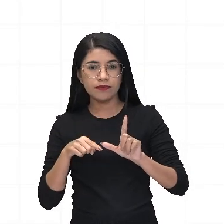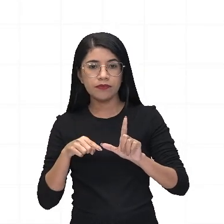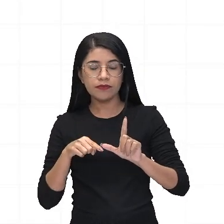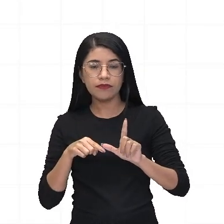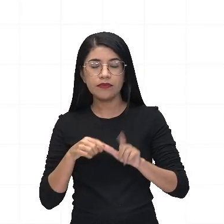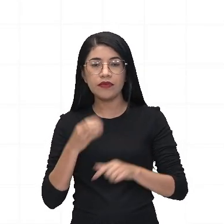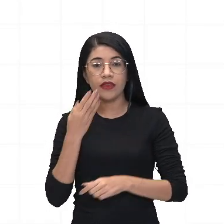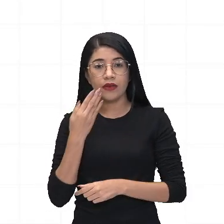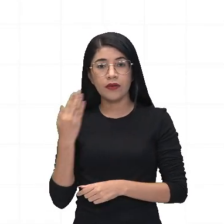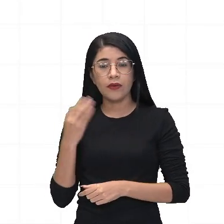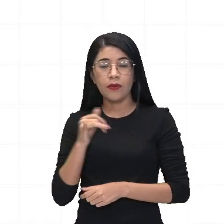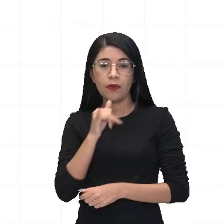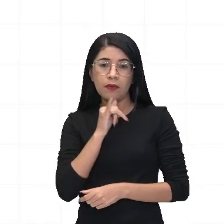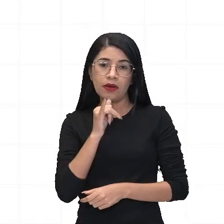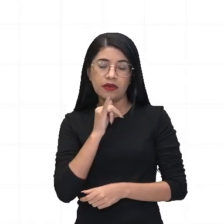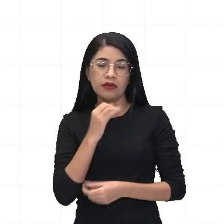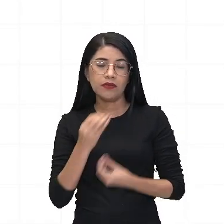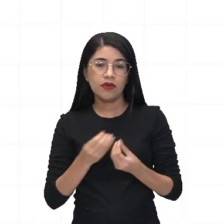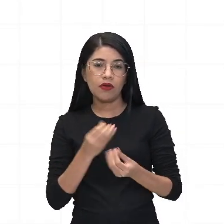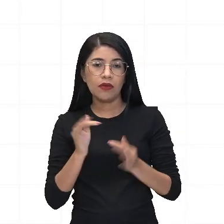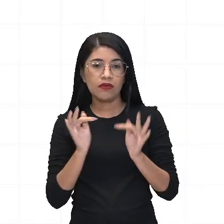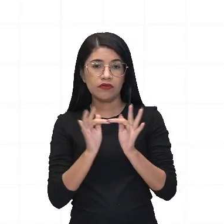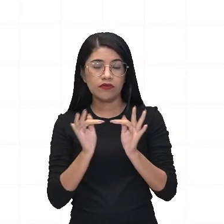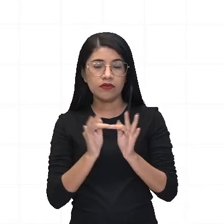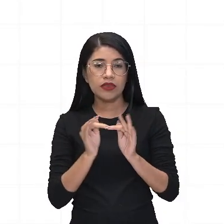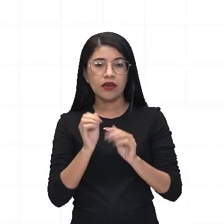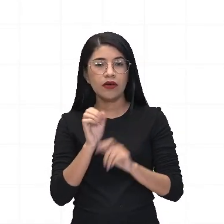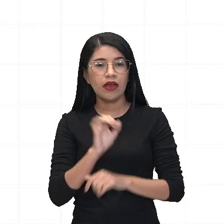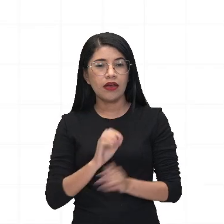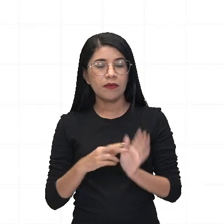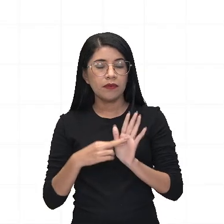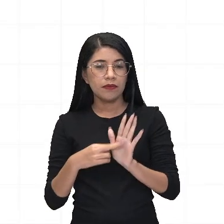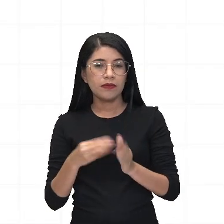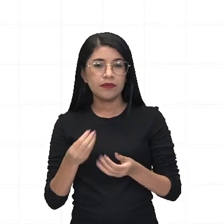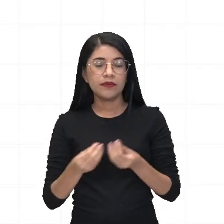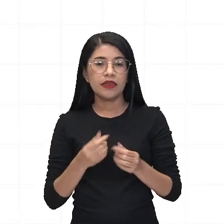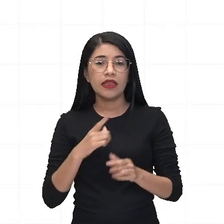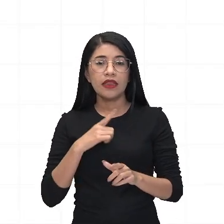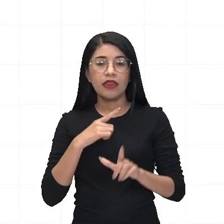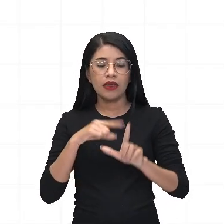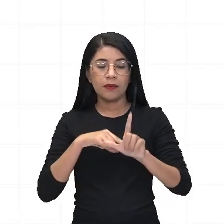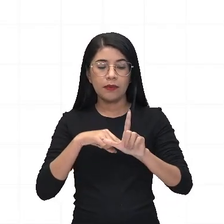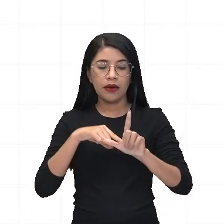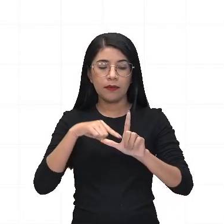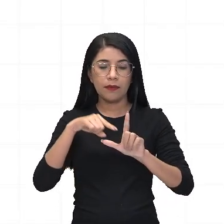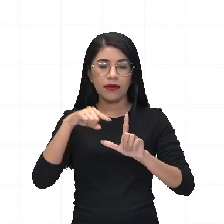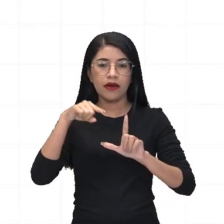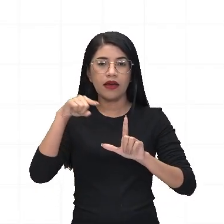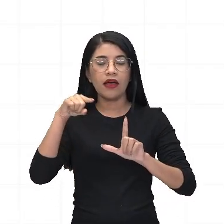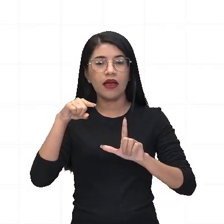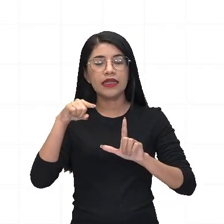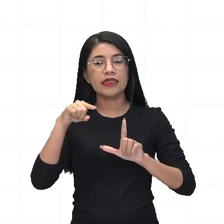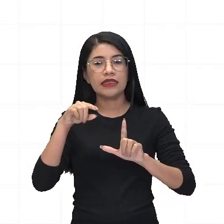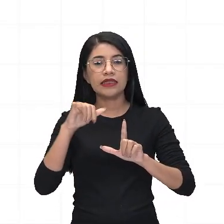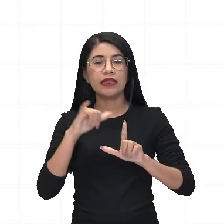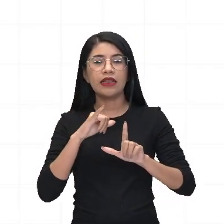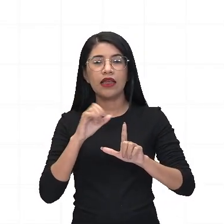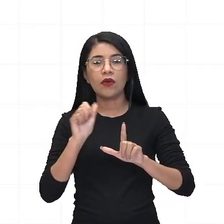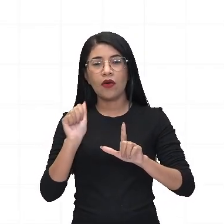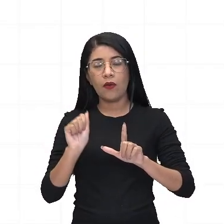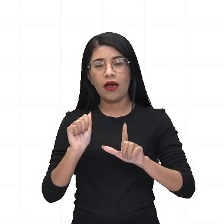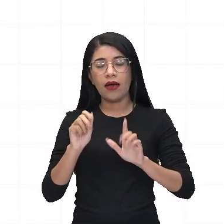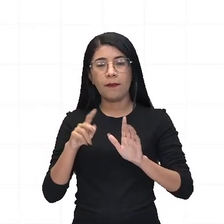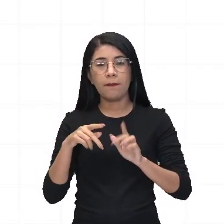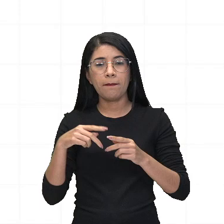os dois gráficos da função afim. Quando ela é crescente, ela tem essa reta aí crescendo, e é quando a é maior que